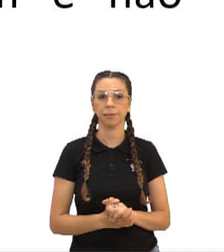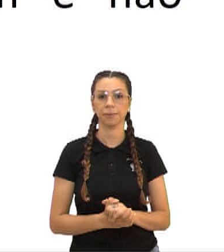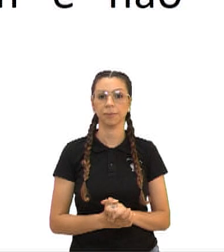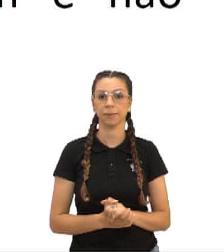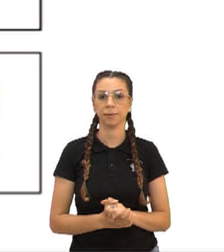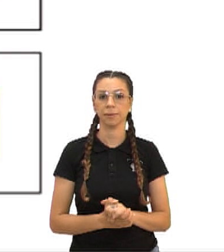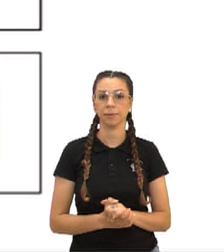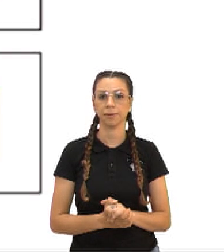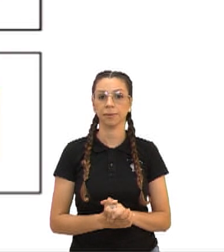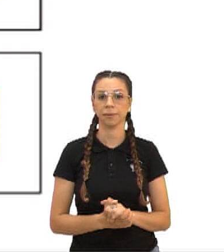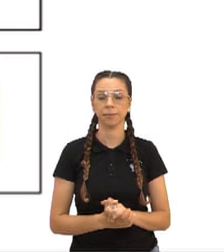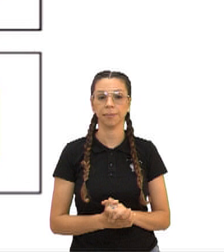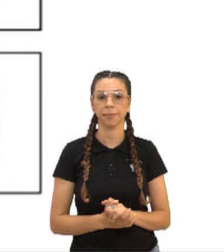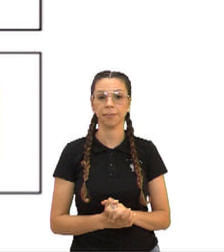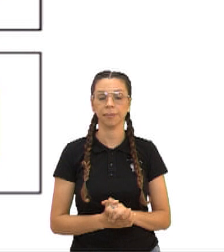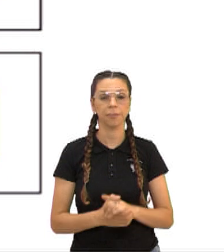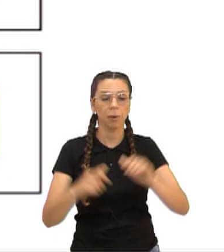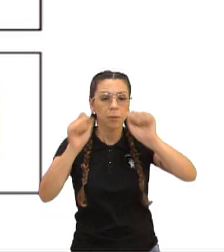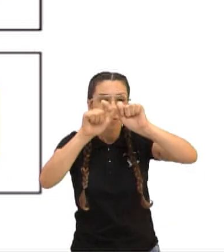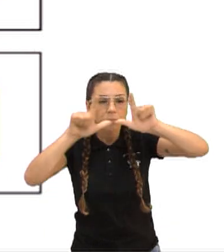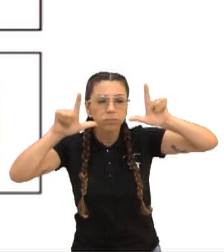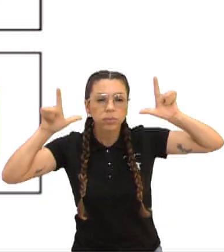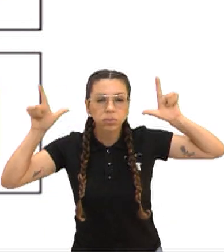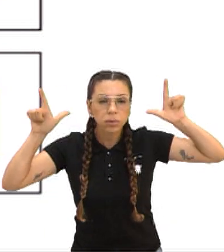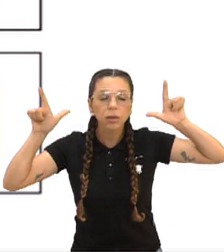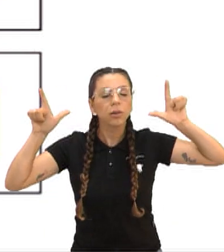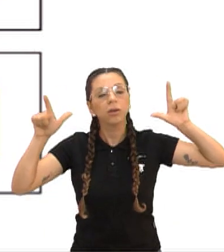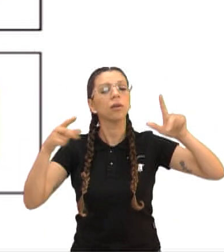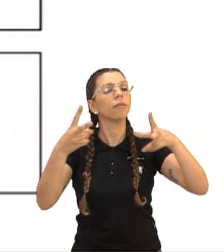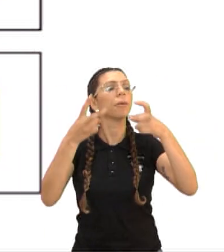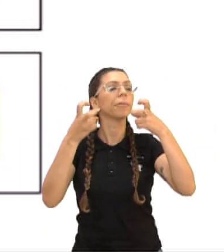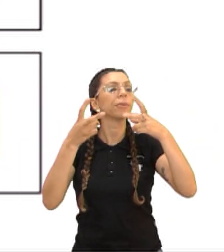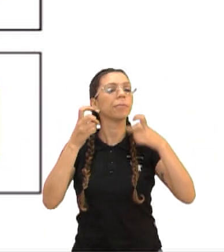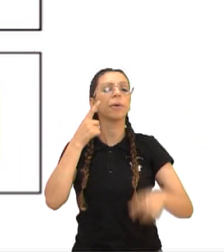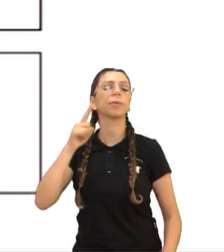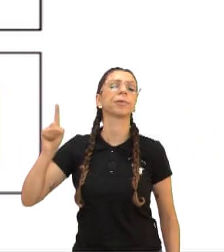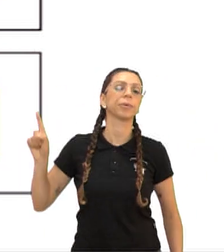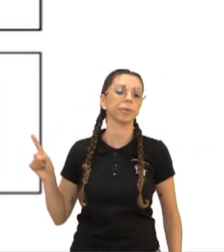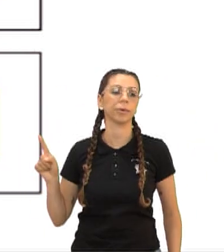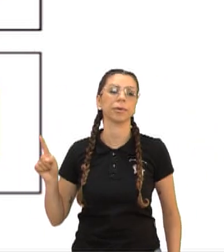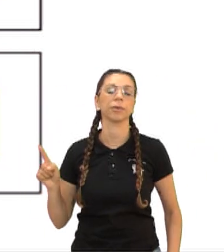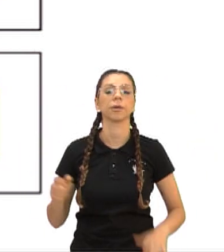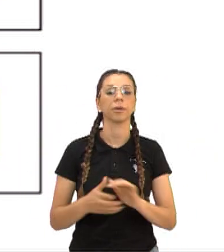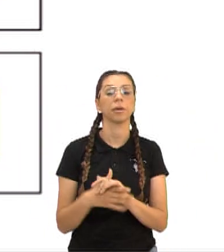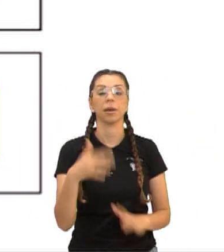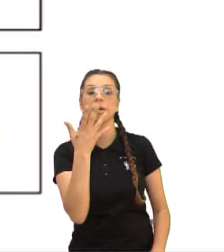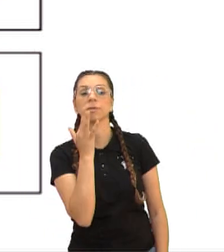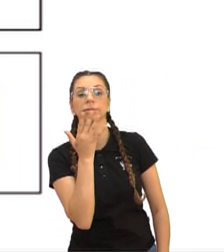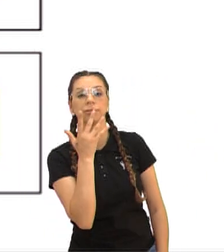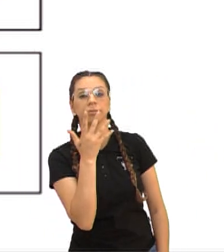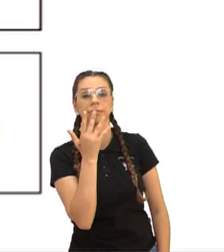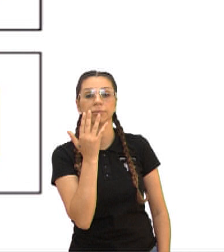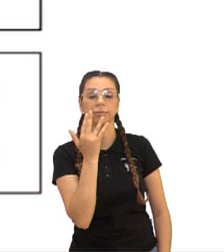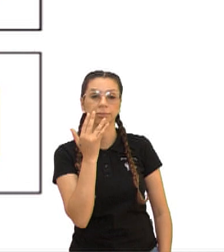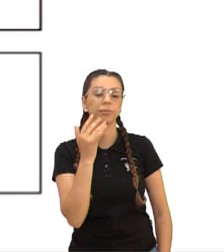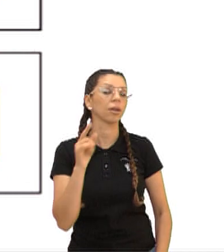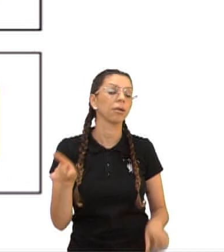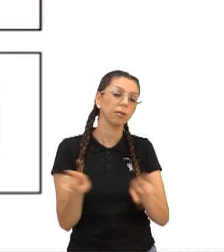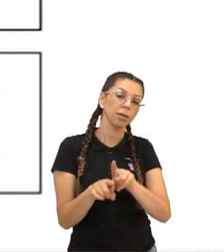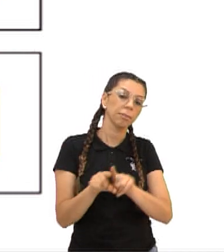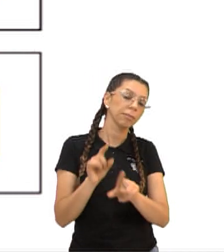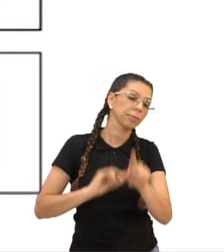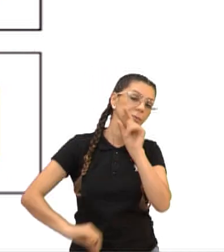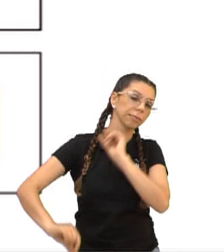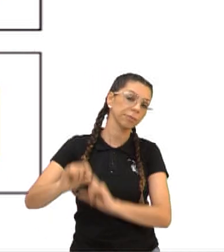Opa, aí, zoom máximo aqui. Você vai observar, pessoal, que essas cores também vai